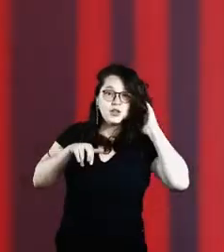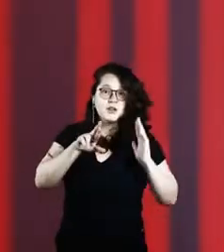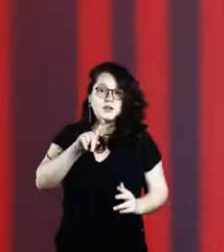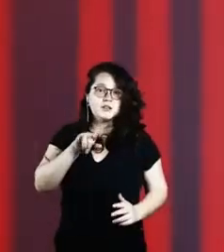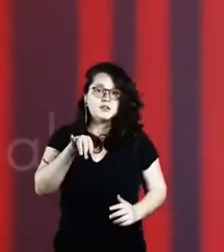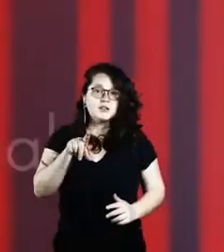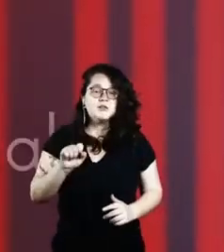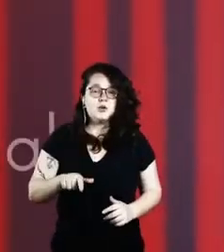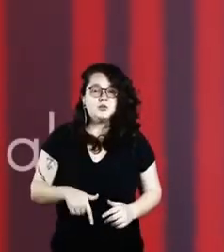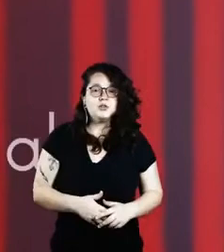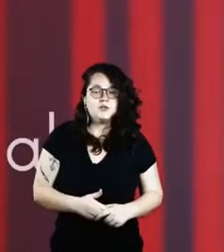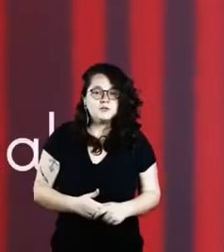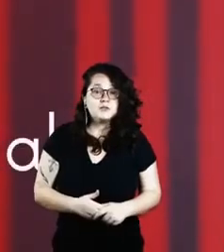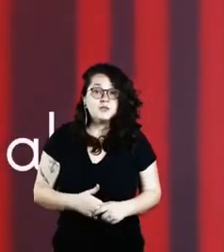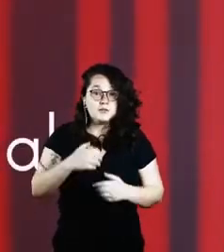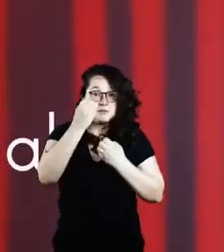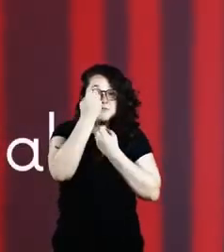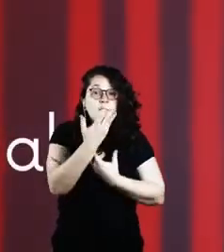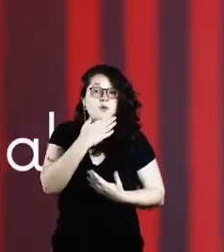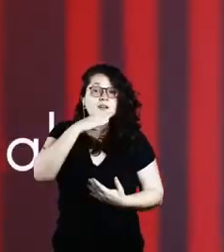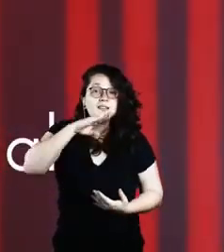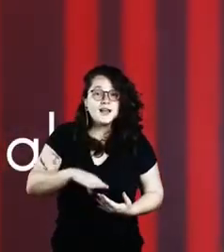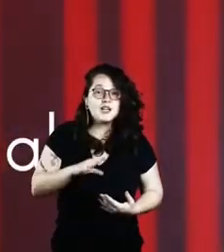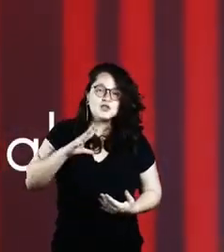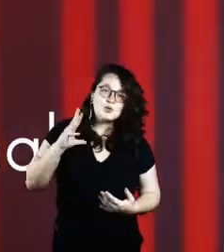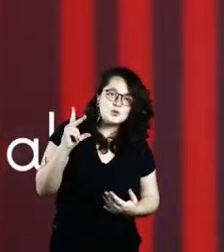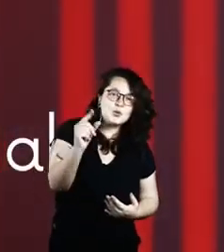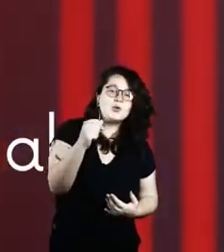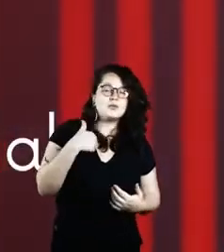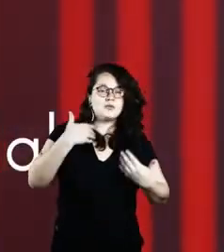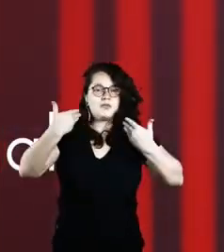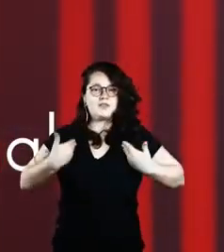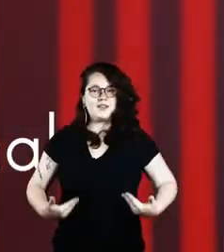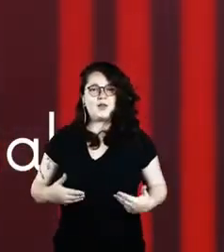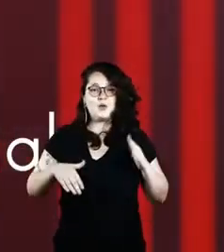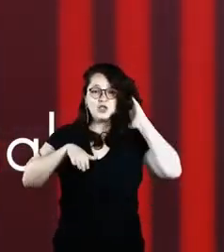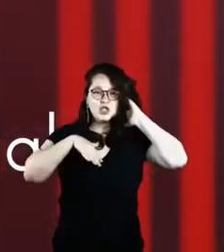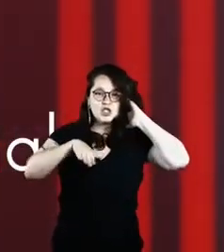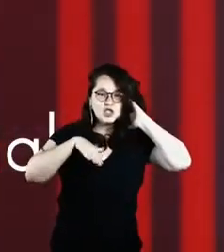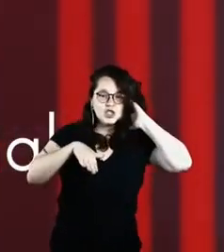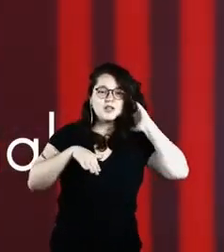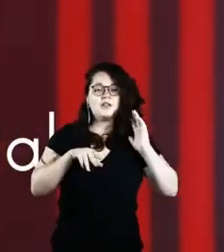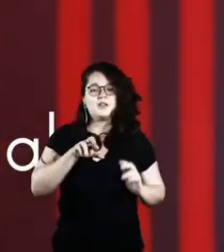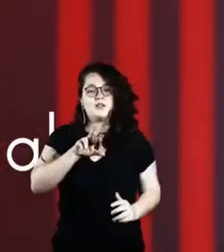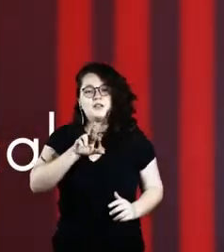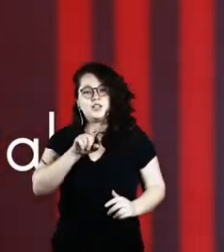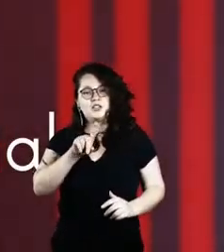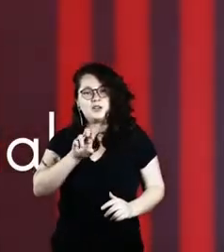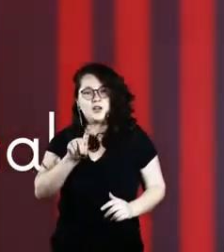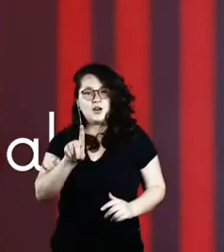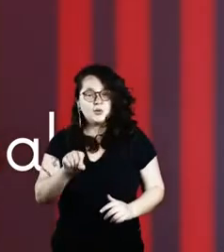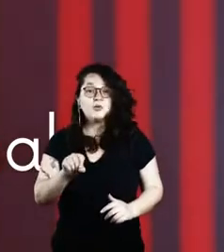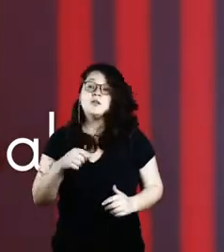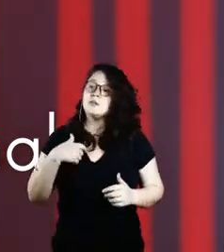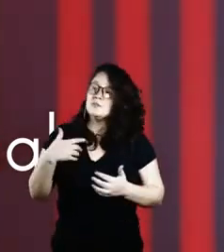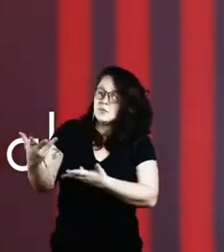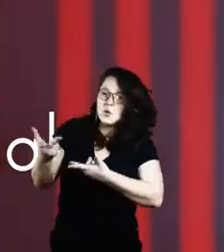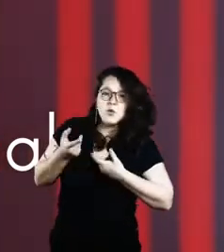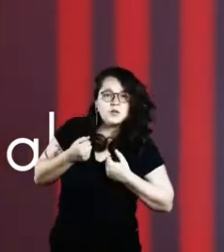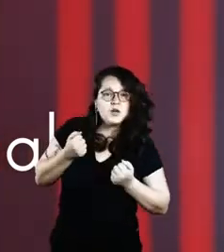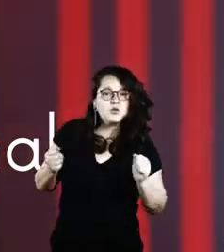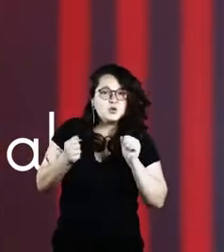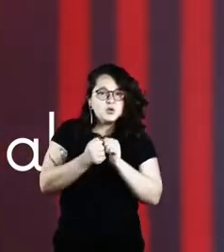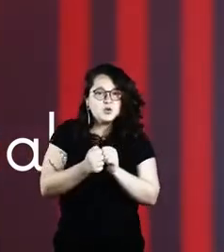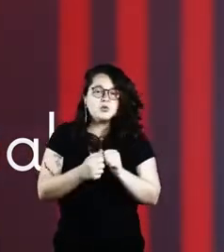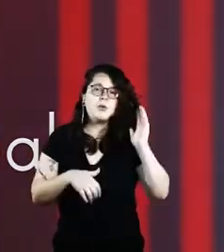Boa tarde a todos. Aqui eu sou o DJ Reginaldo, lá da Mágica do Hip Hop. Vim aqui também a convite de vocês, rolar um